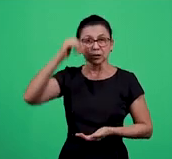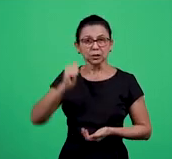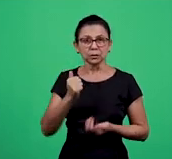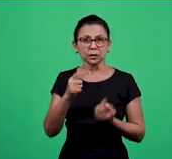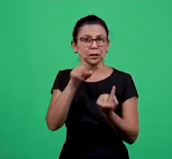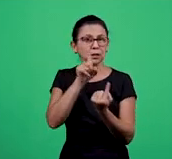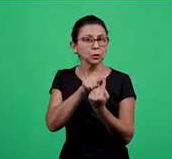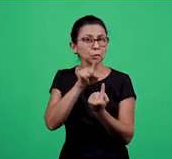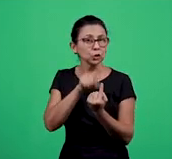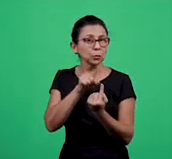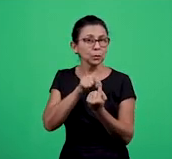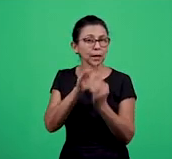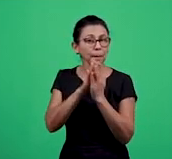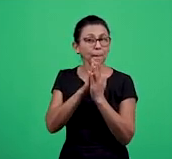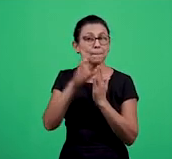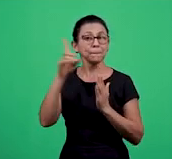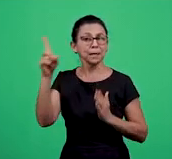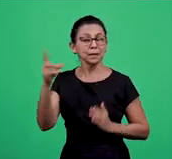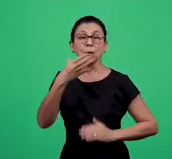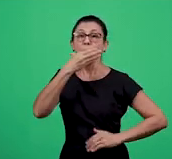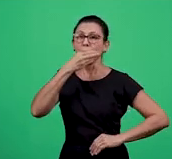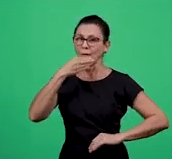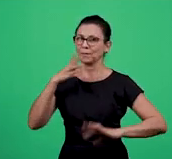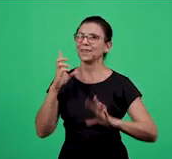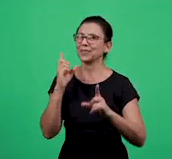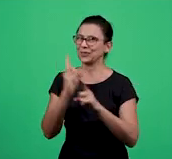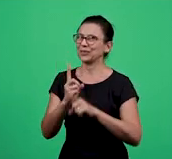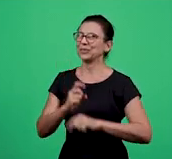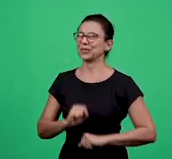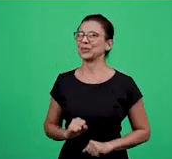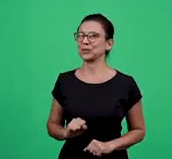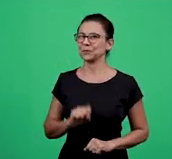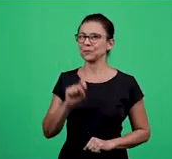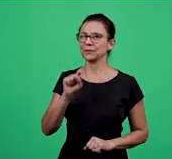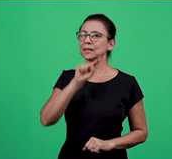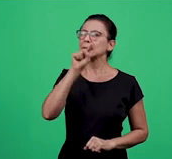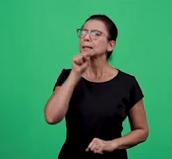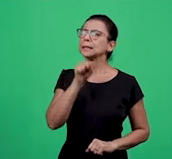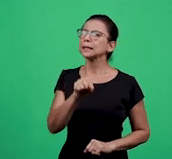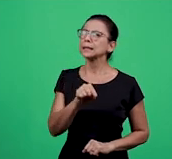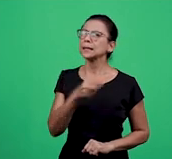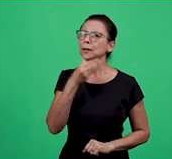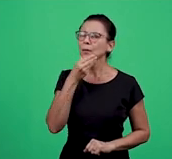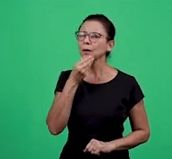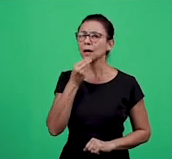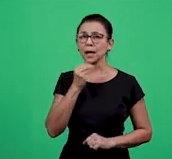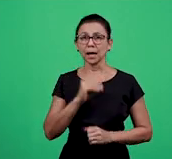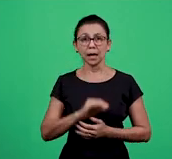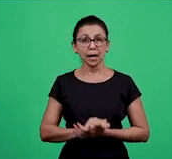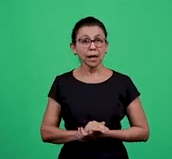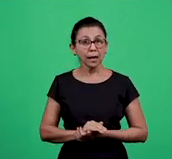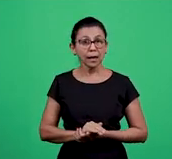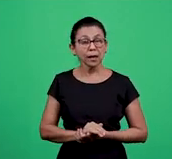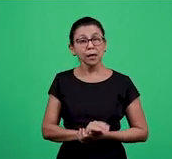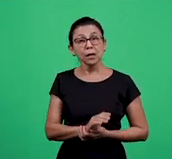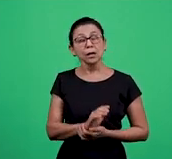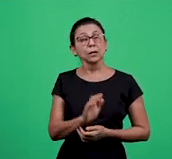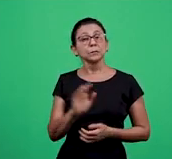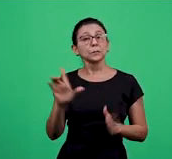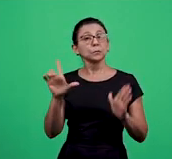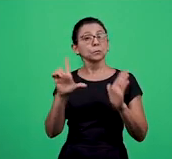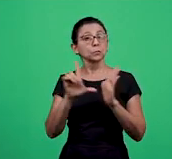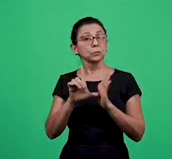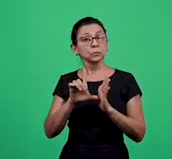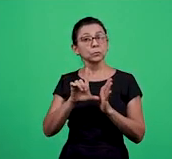um homem encontrou esse tesouro escondido. E sabe quem foi? Um homem chamado Martinho Lutero.